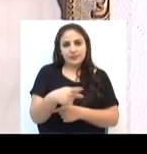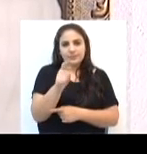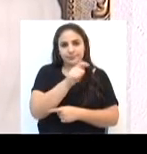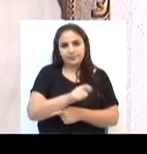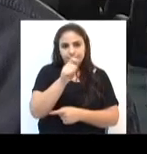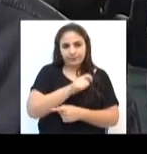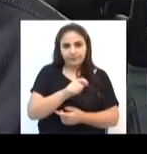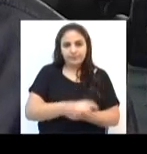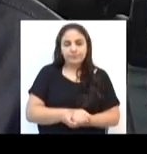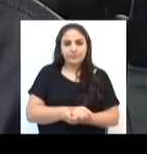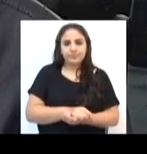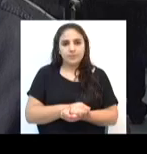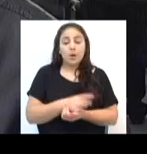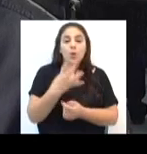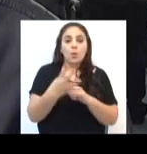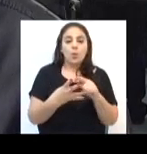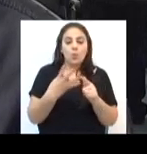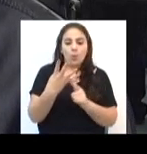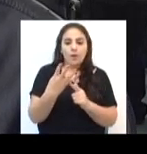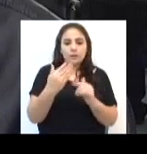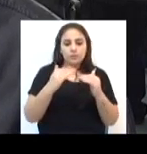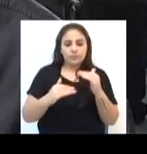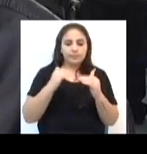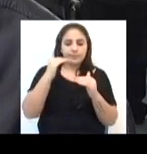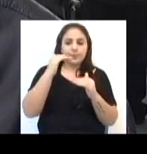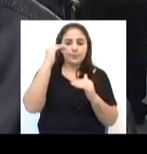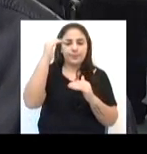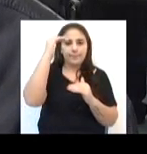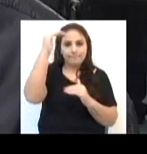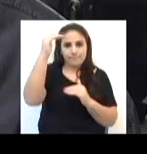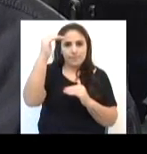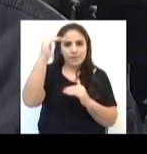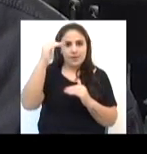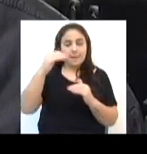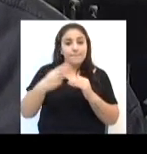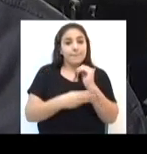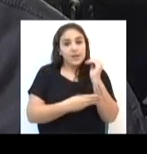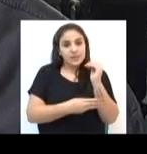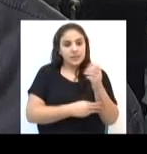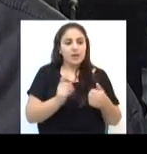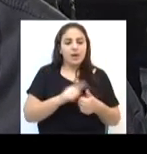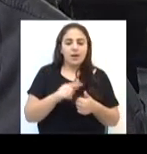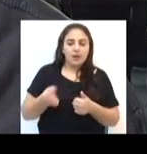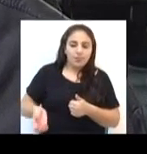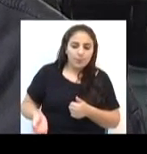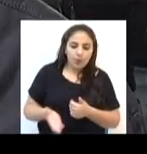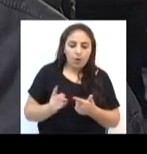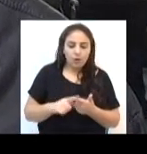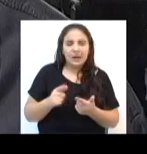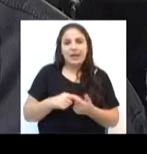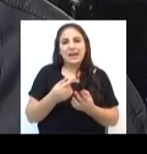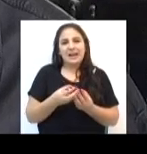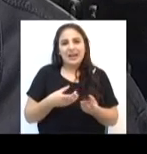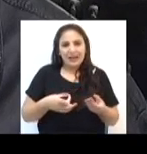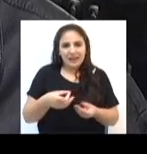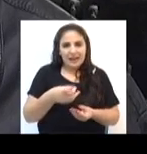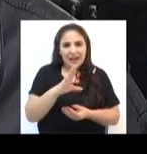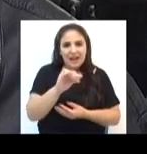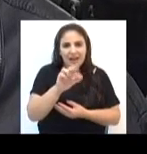que, nossa, prendendo vai coibir, vão ficar com medo, não vai acontecer. Não é isso. O que vai? Os